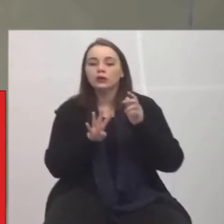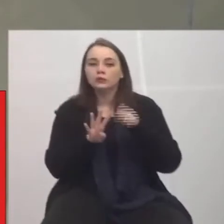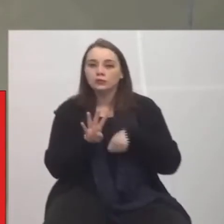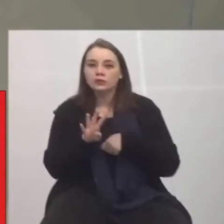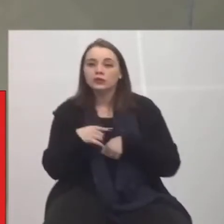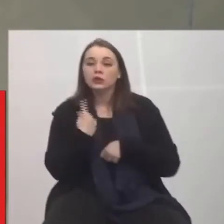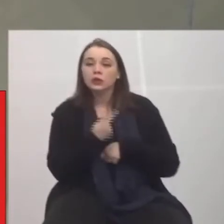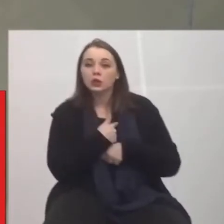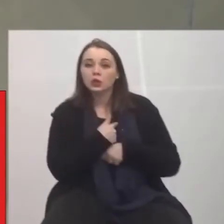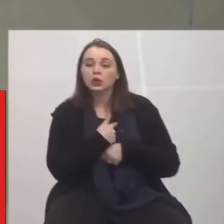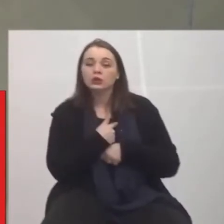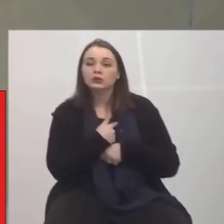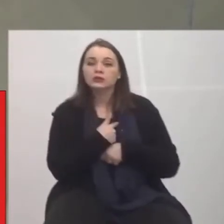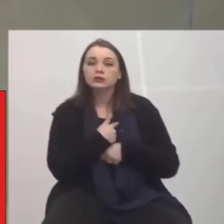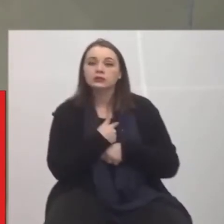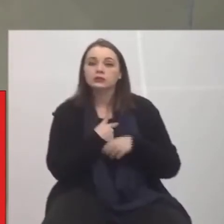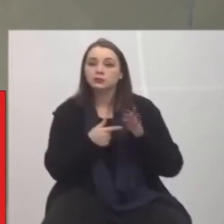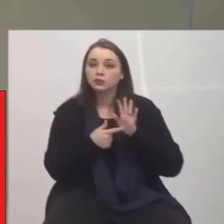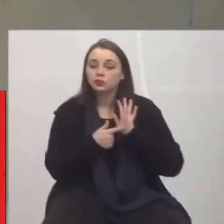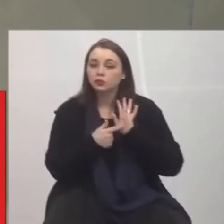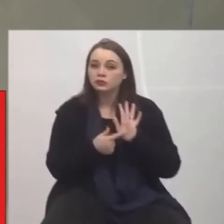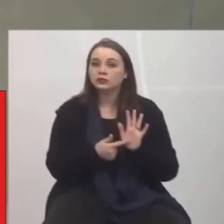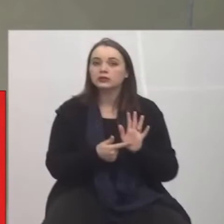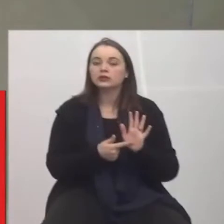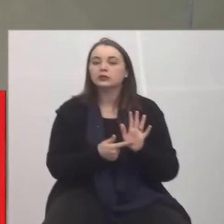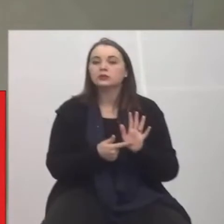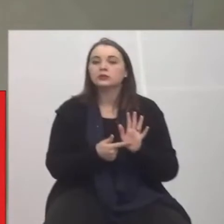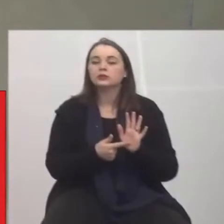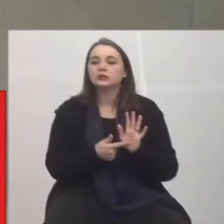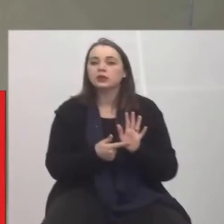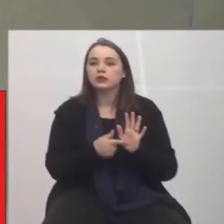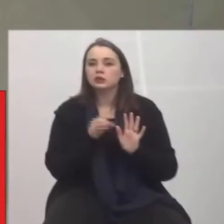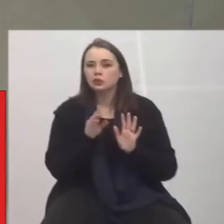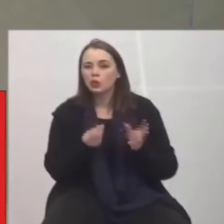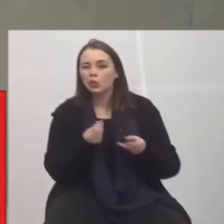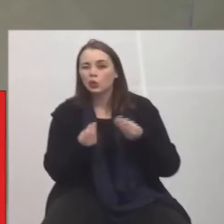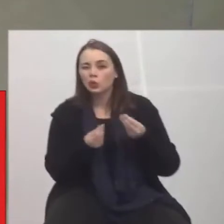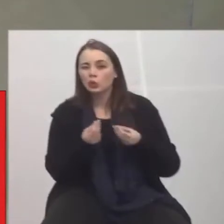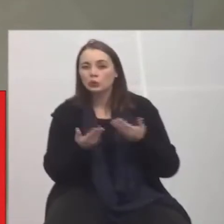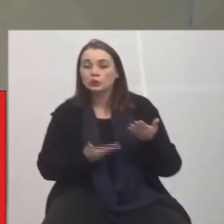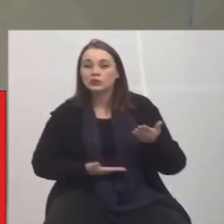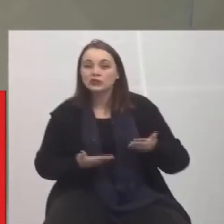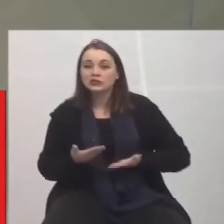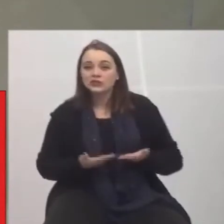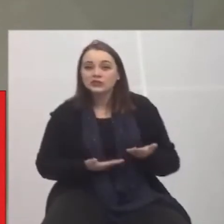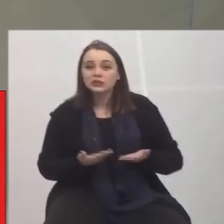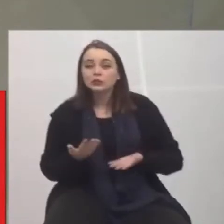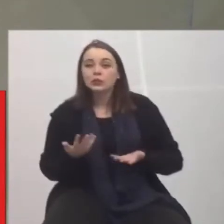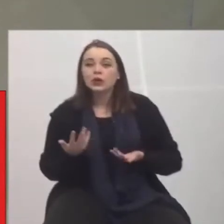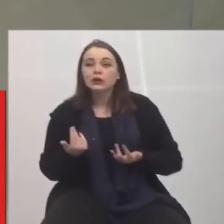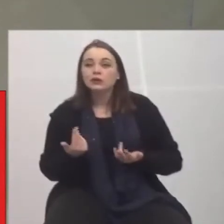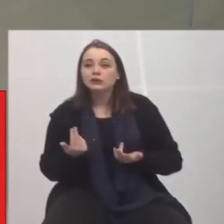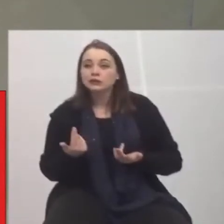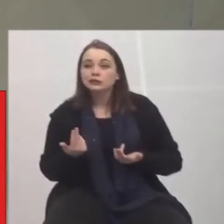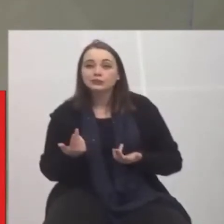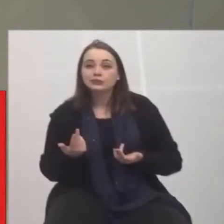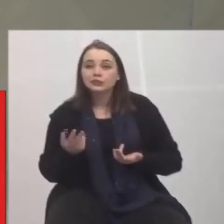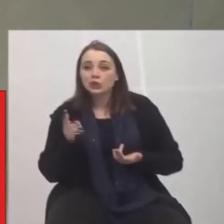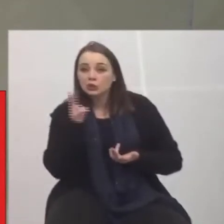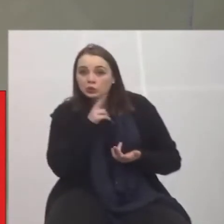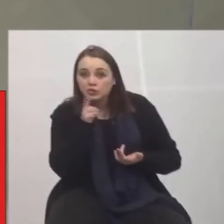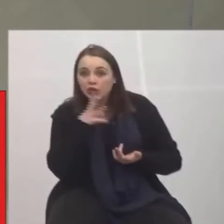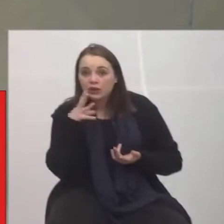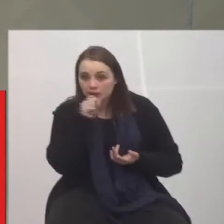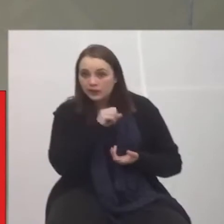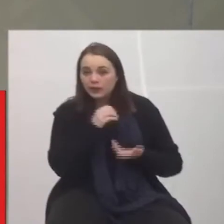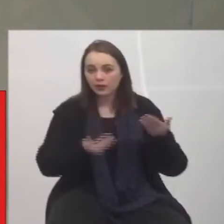a gente trouxe ele enquanto somente um serviço como se fosse de urgência e emergência,